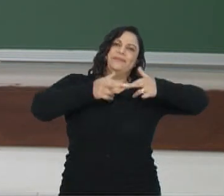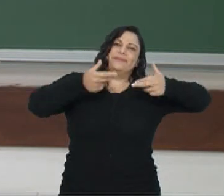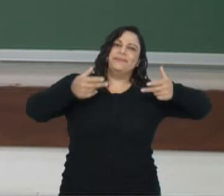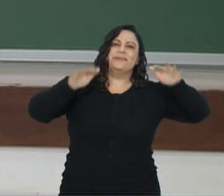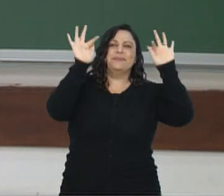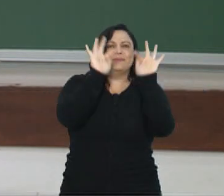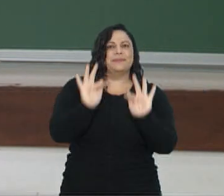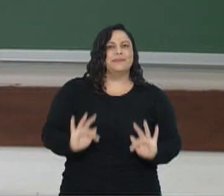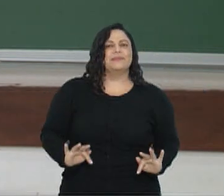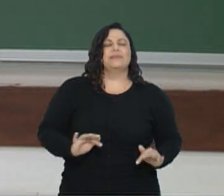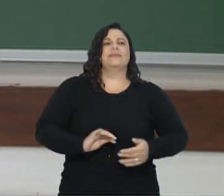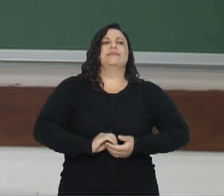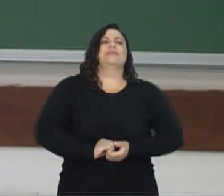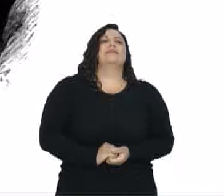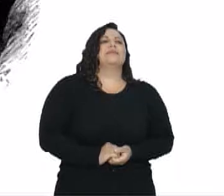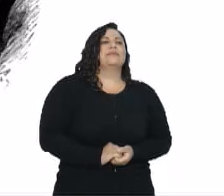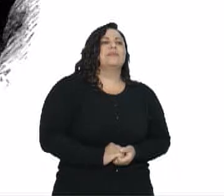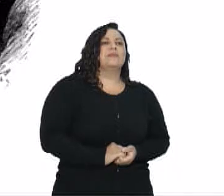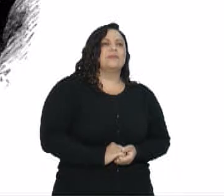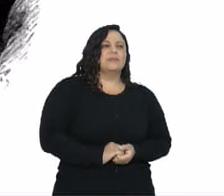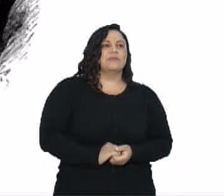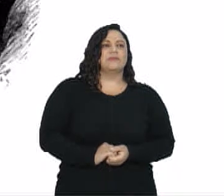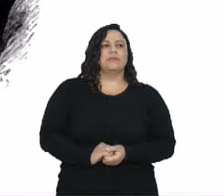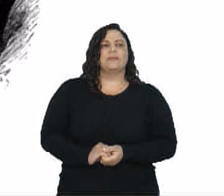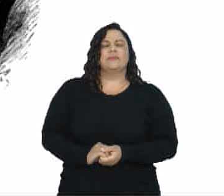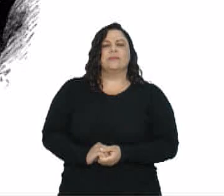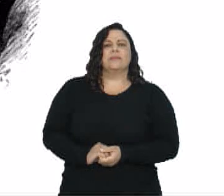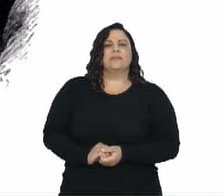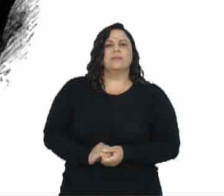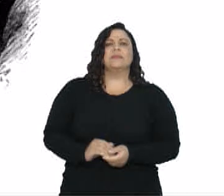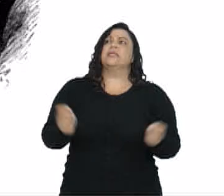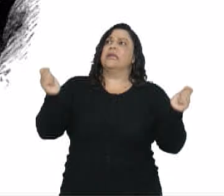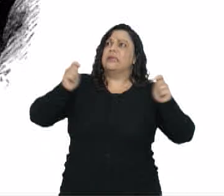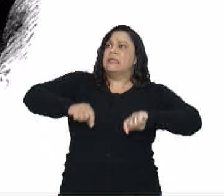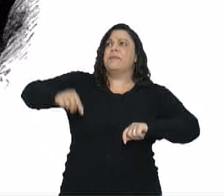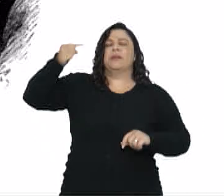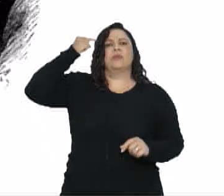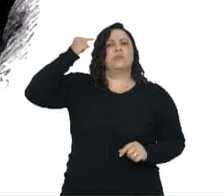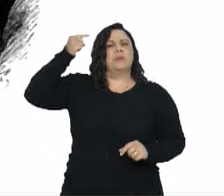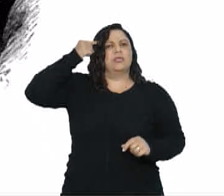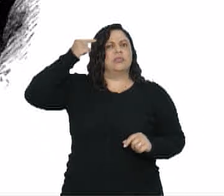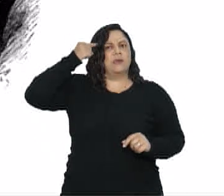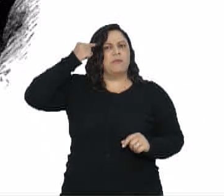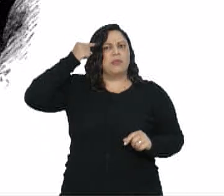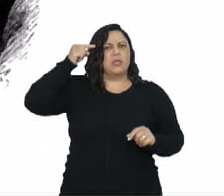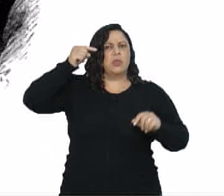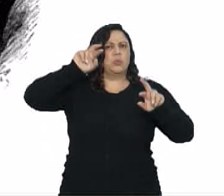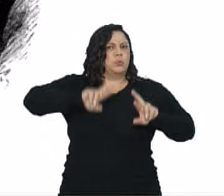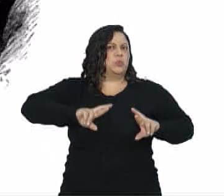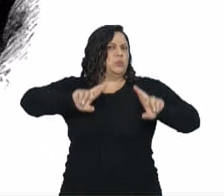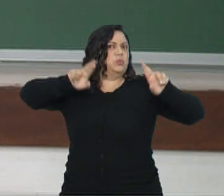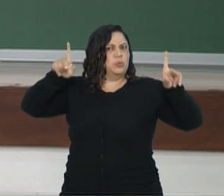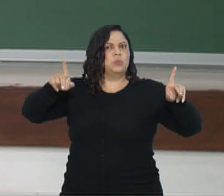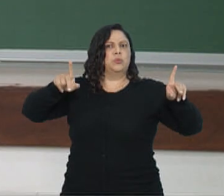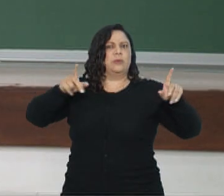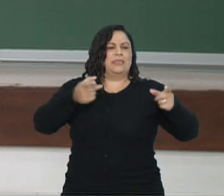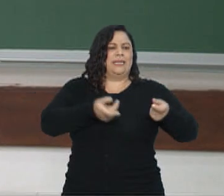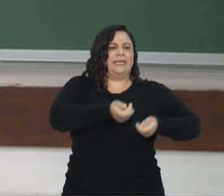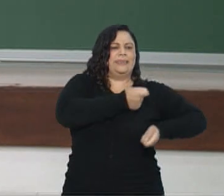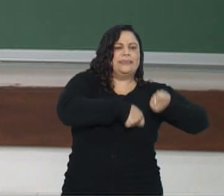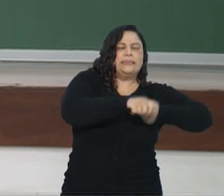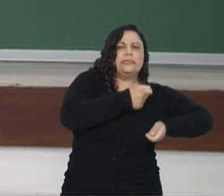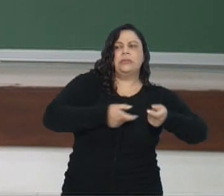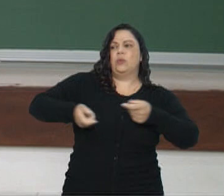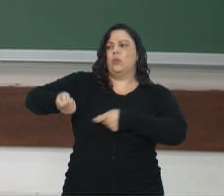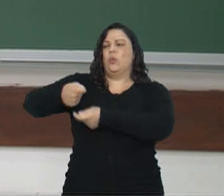feliz. E poderia ver, ele até vai permitir, no pensamento dele, que existissem diferenças econômicas, mas desde que fosse por questão do trabalho.